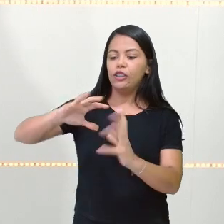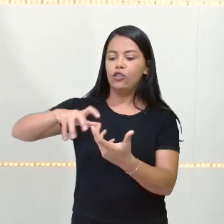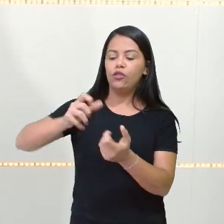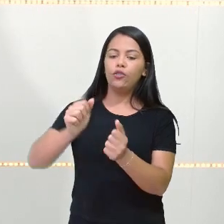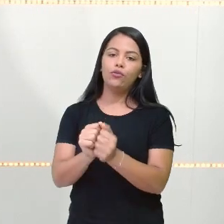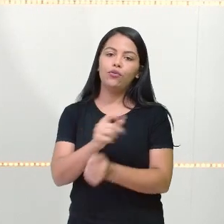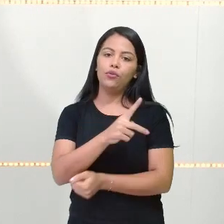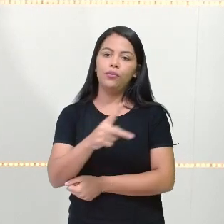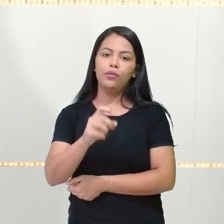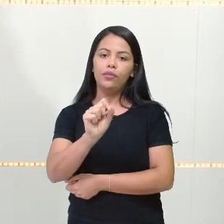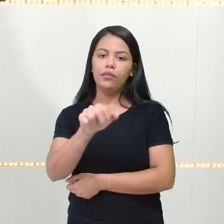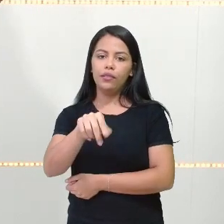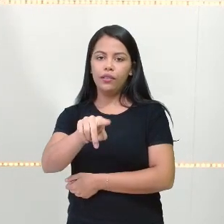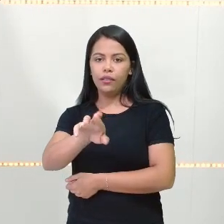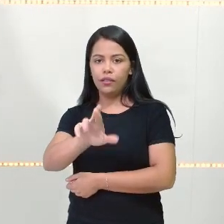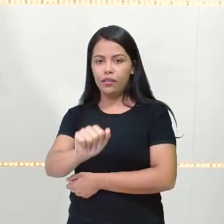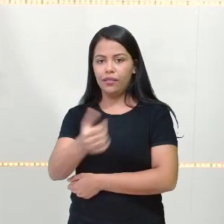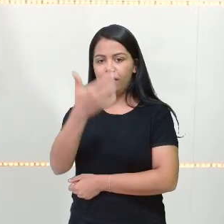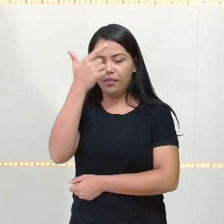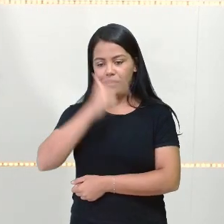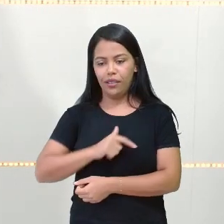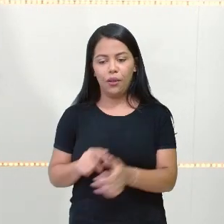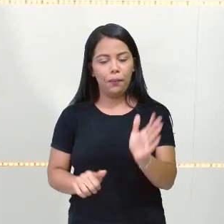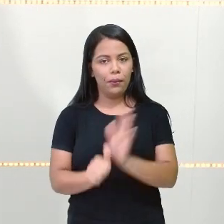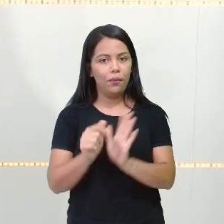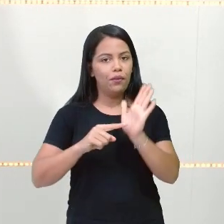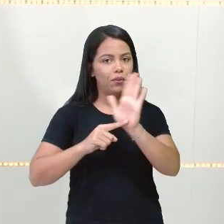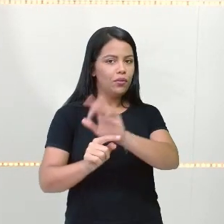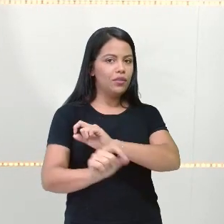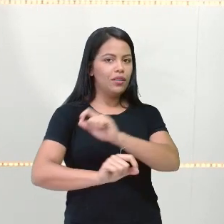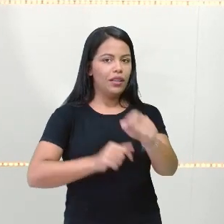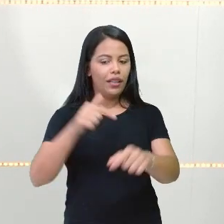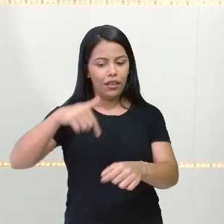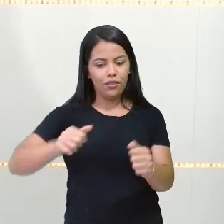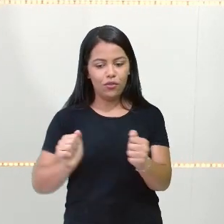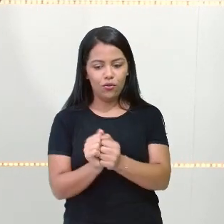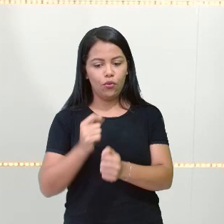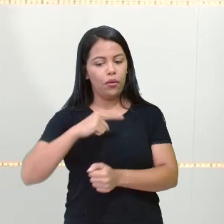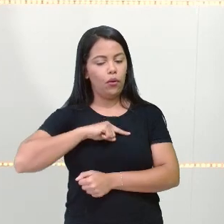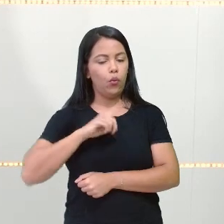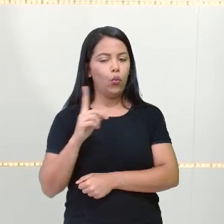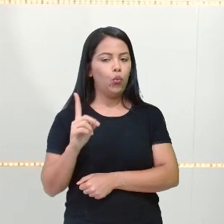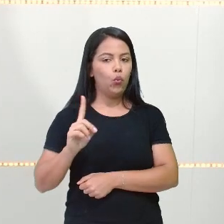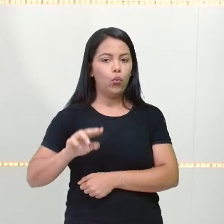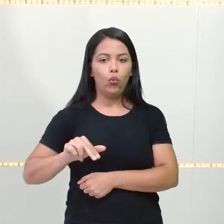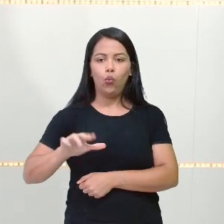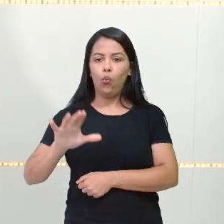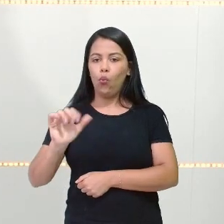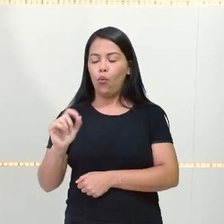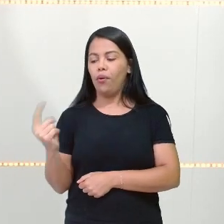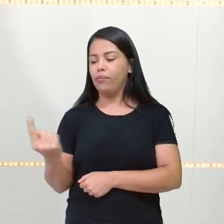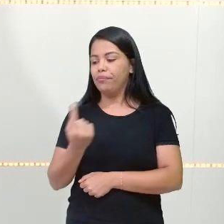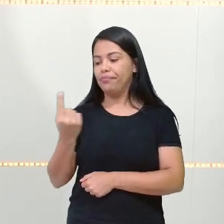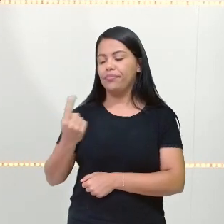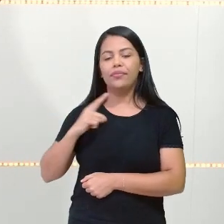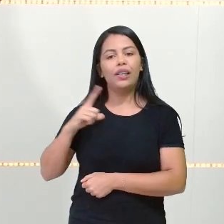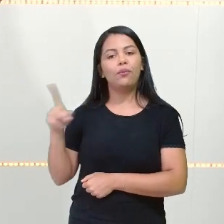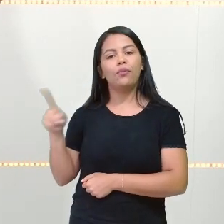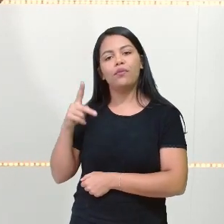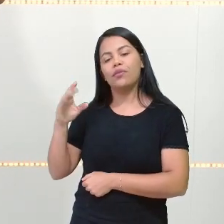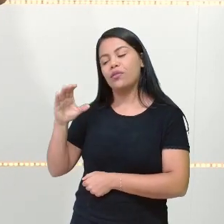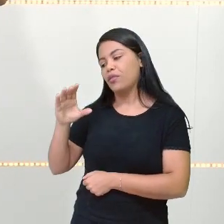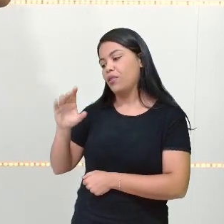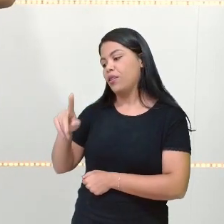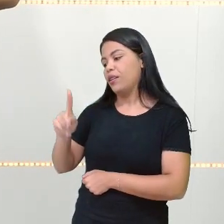Então, vou apresentar primeiro quem está aqui comigo, né? Porque eu nunca estou sozinha. Aqui nós estamos com a professora Kátia. E